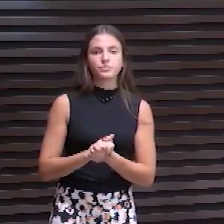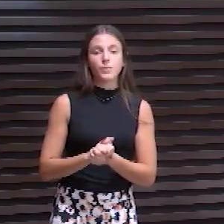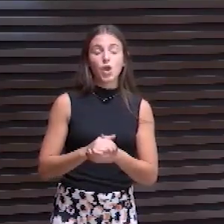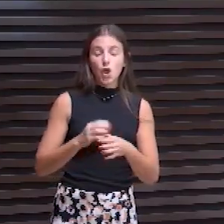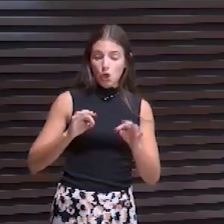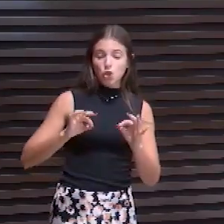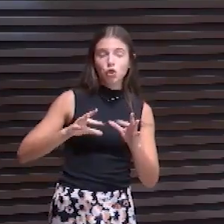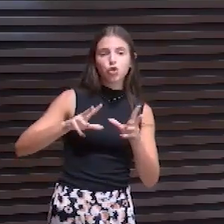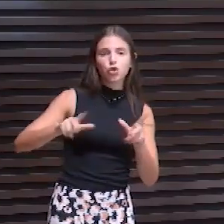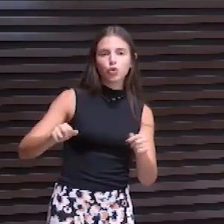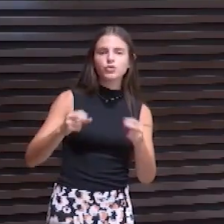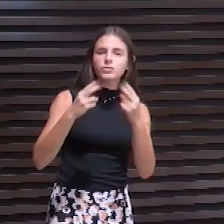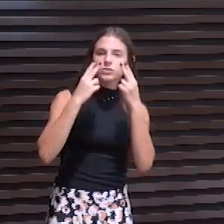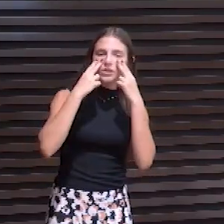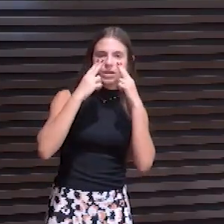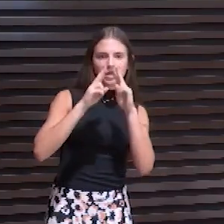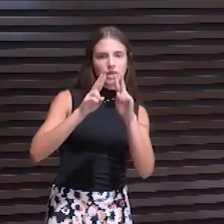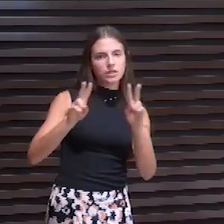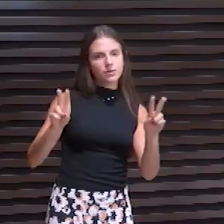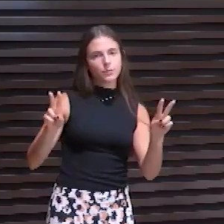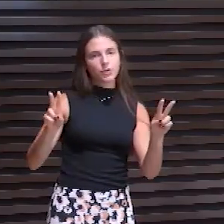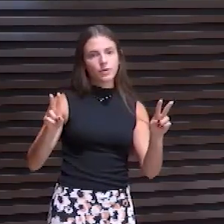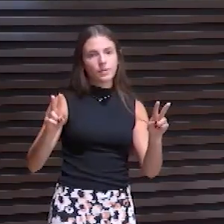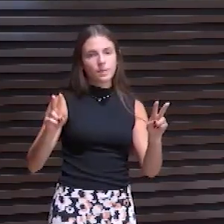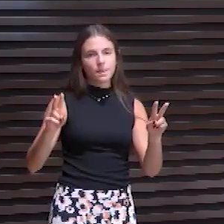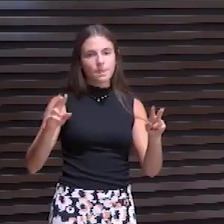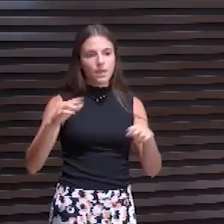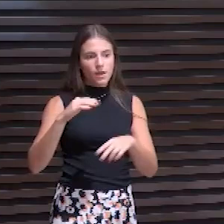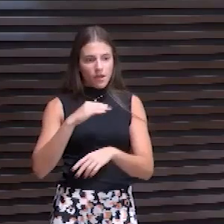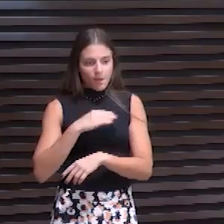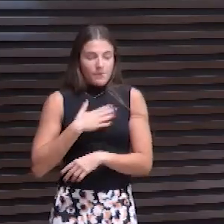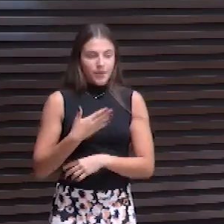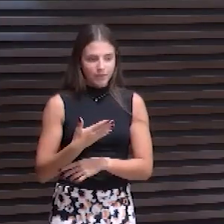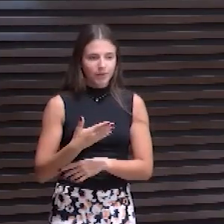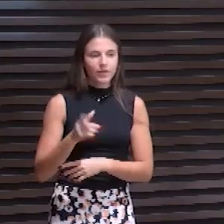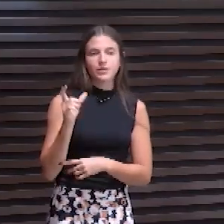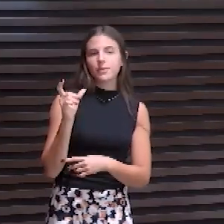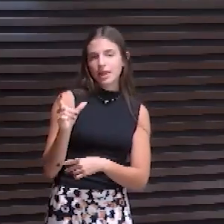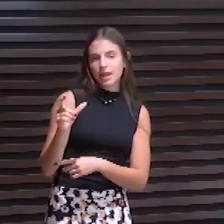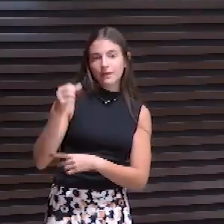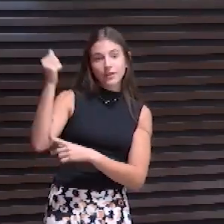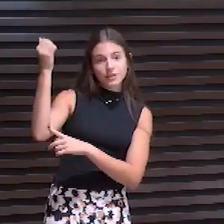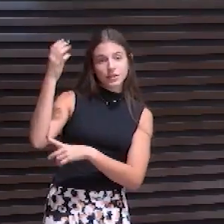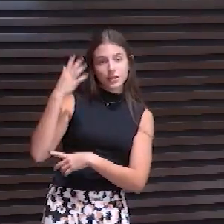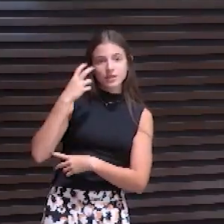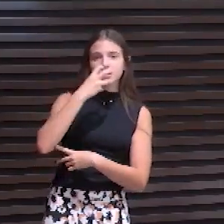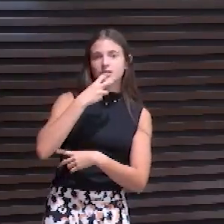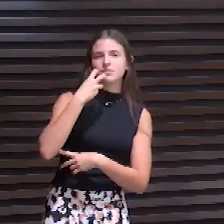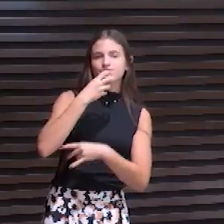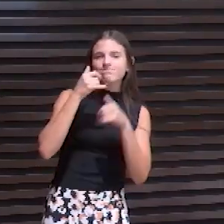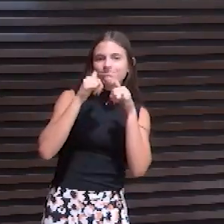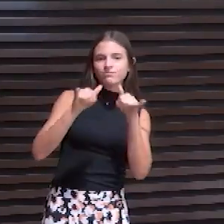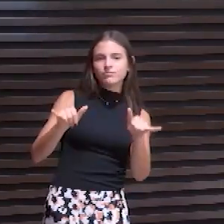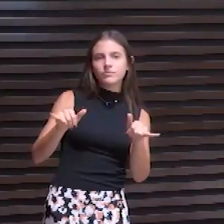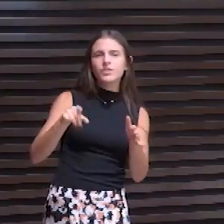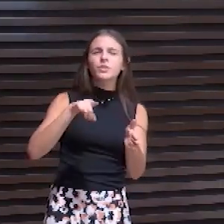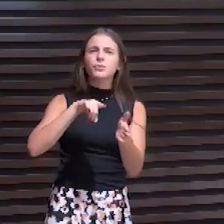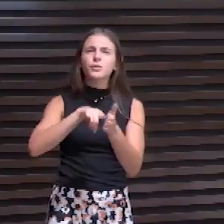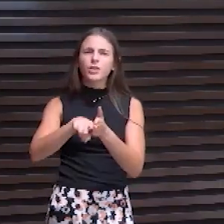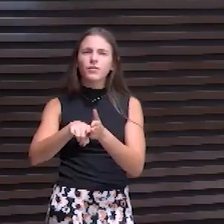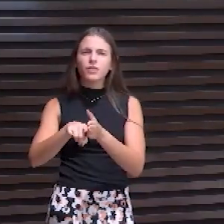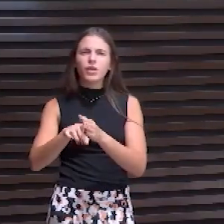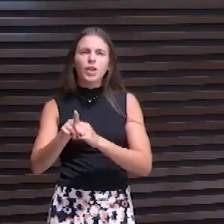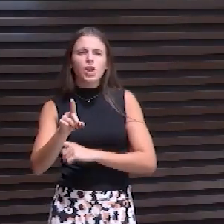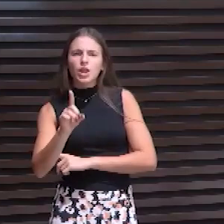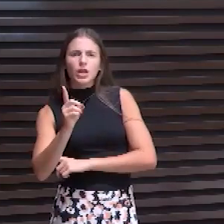Todos lhe davam testemunho e se maravilhavam das palavras de graça que lhe saíam dos lábios e perguntavam: não é este